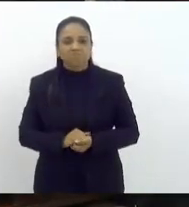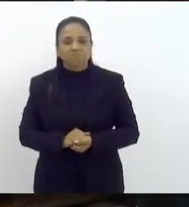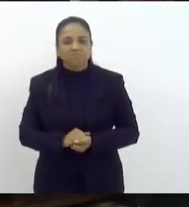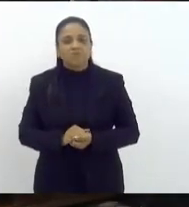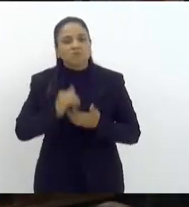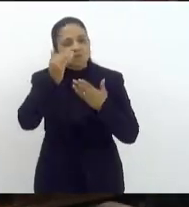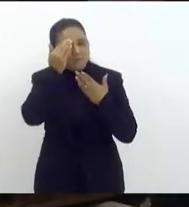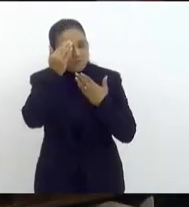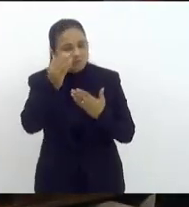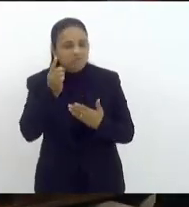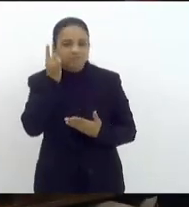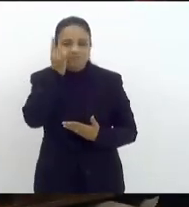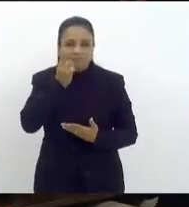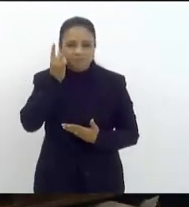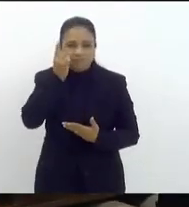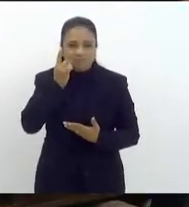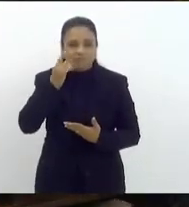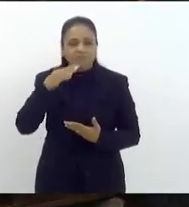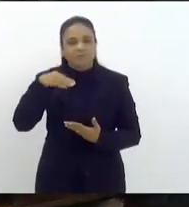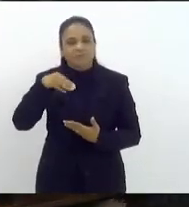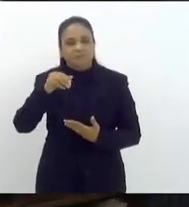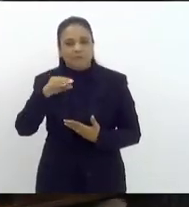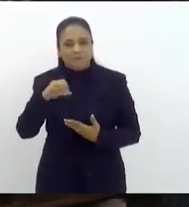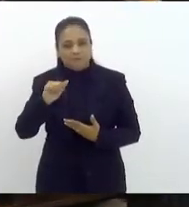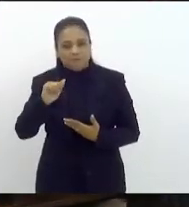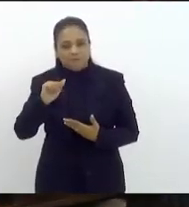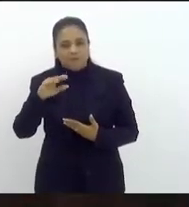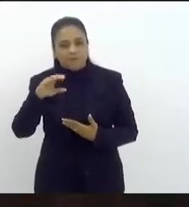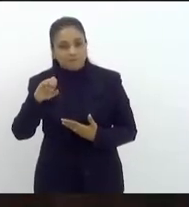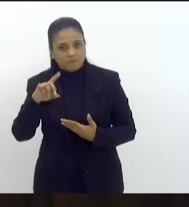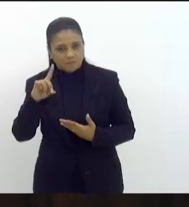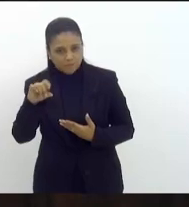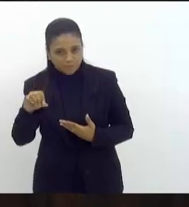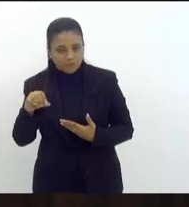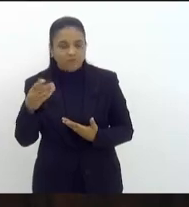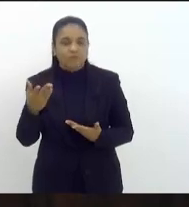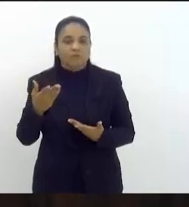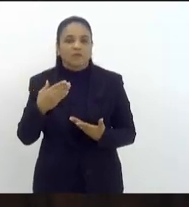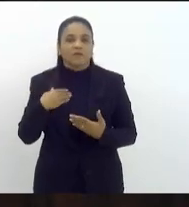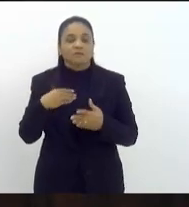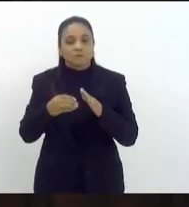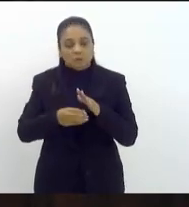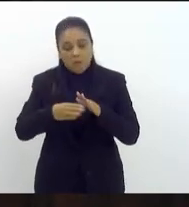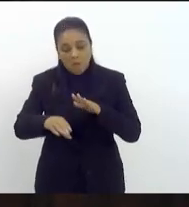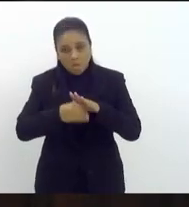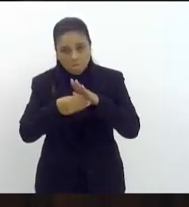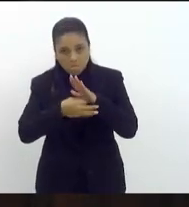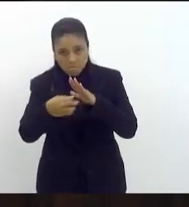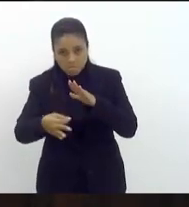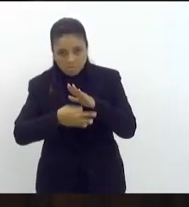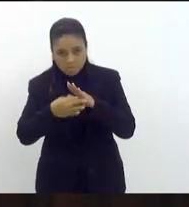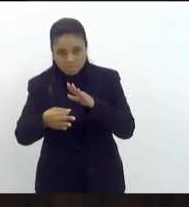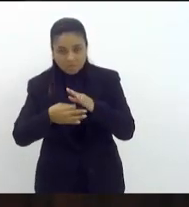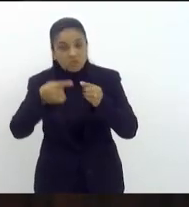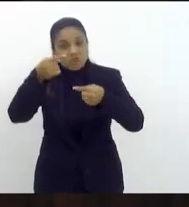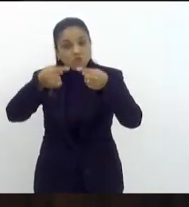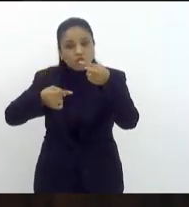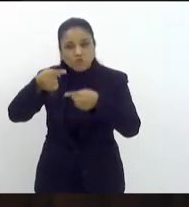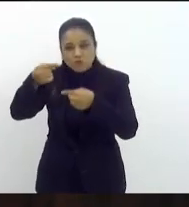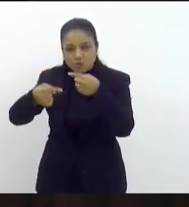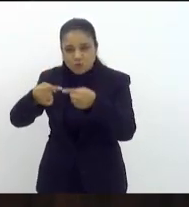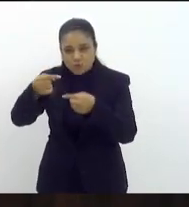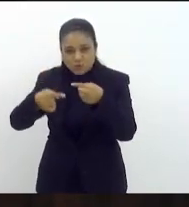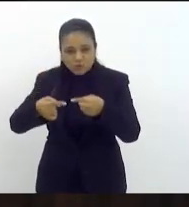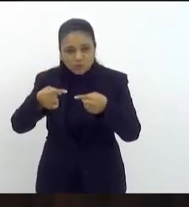Muito obrigado deputado Carlos Macedo com os pareceres emitidos em discussão